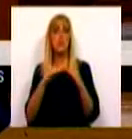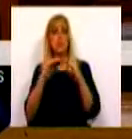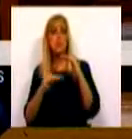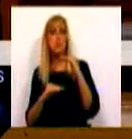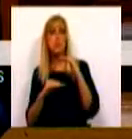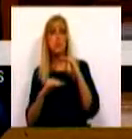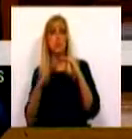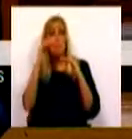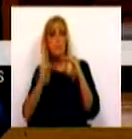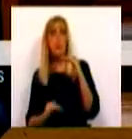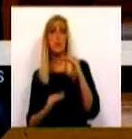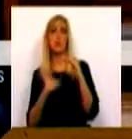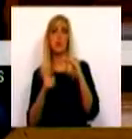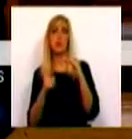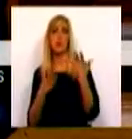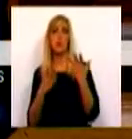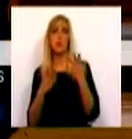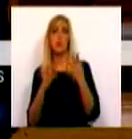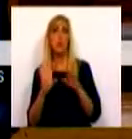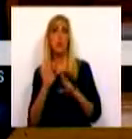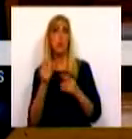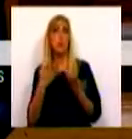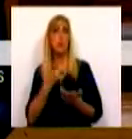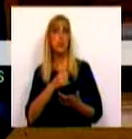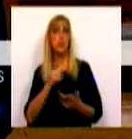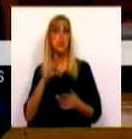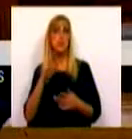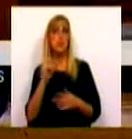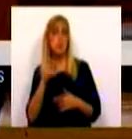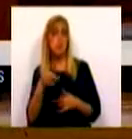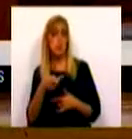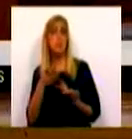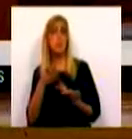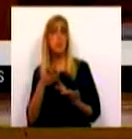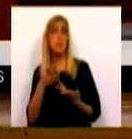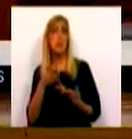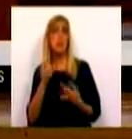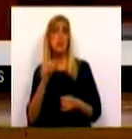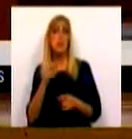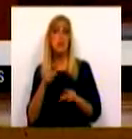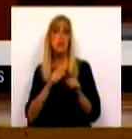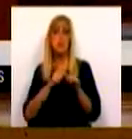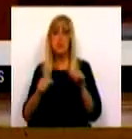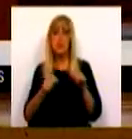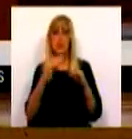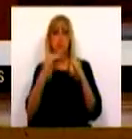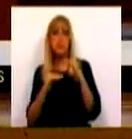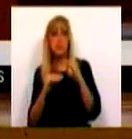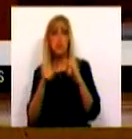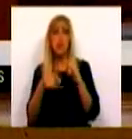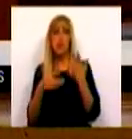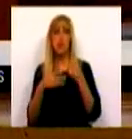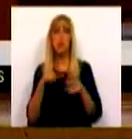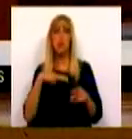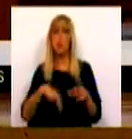mais baixo desde que, a partir de 2003, se passou a medir a desigualdade em Portugal.